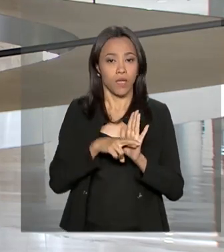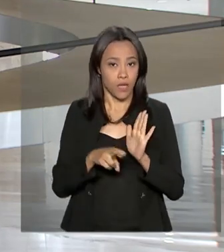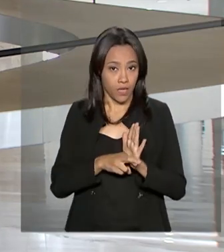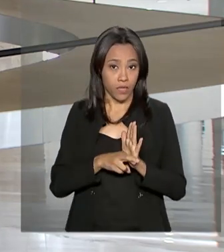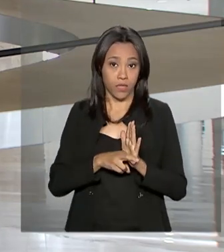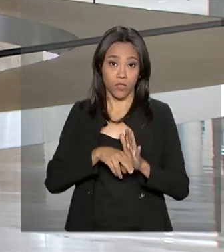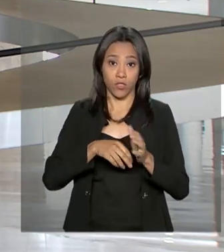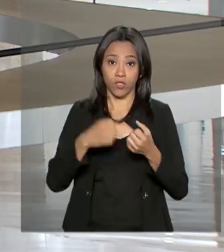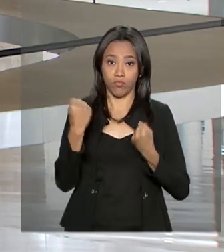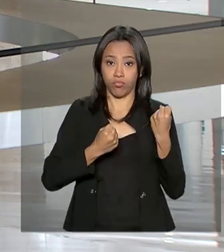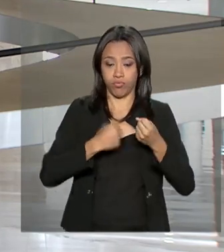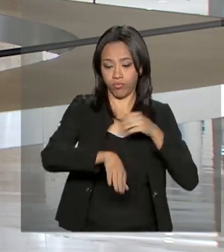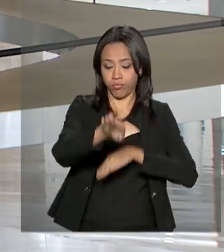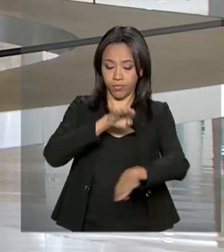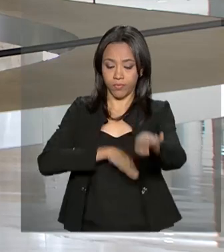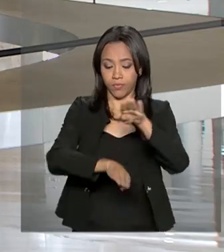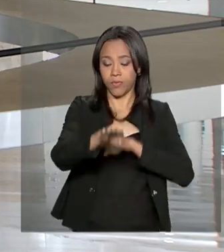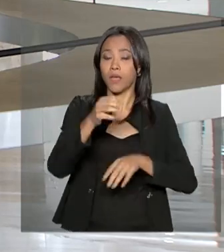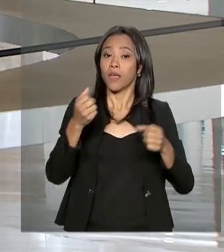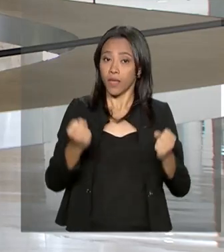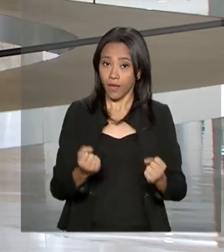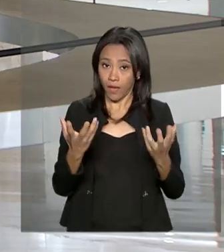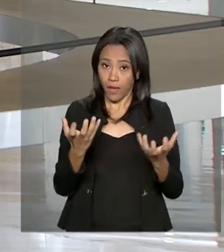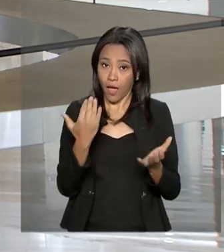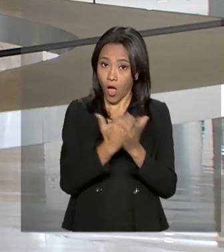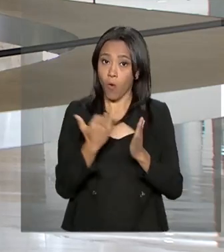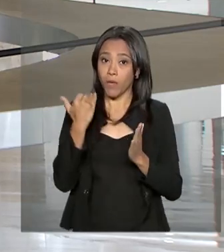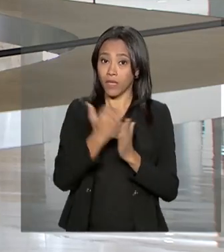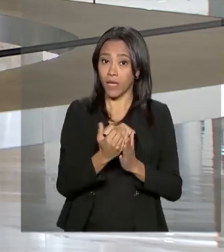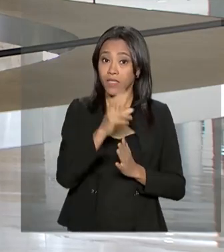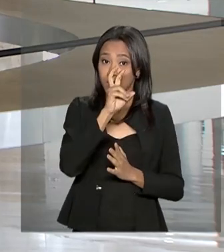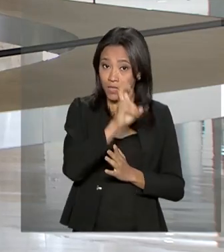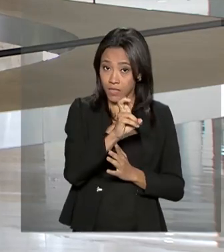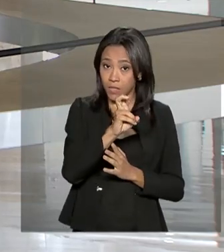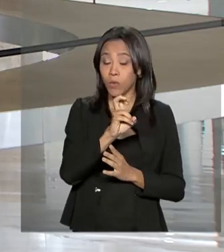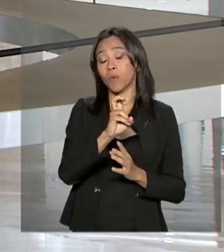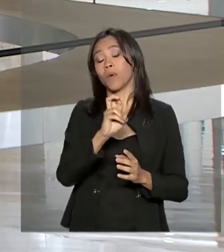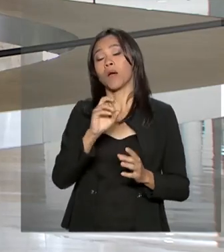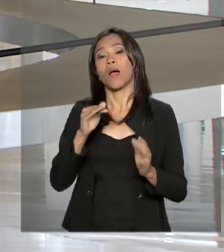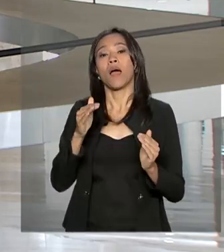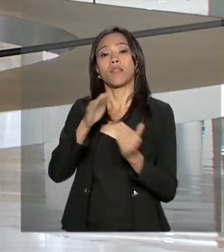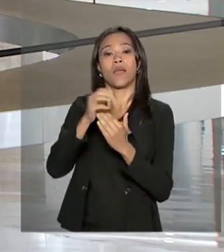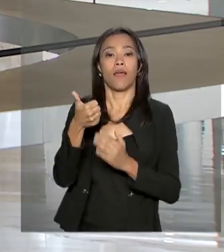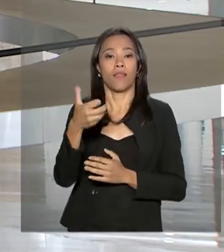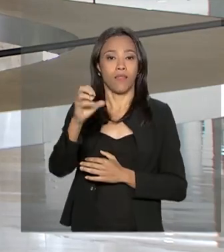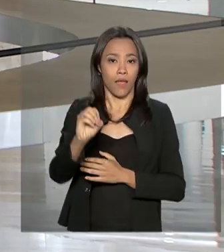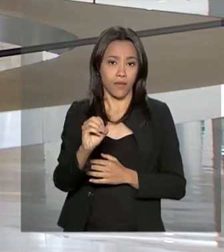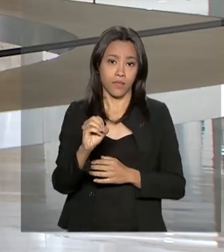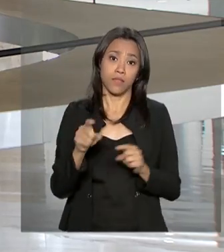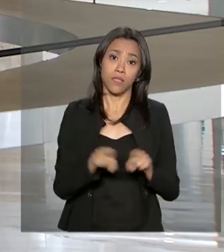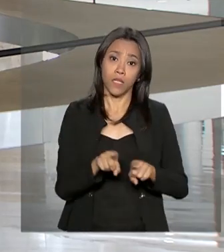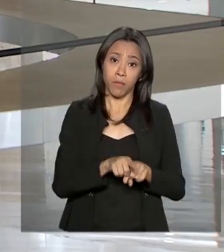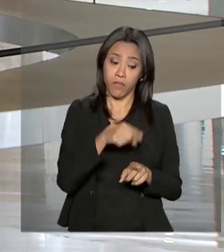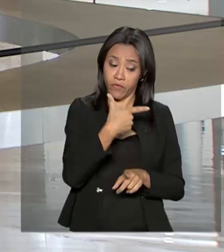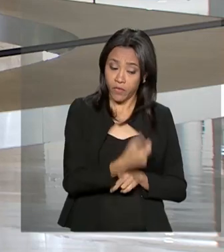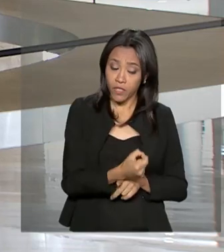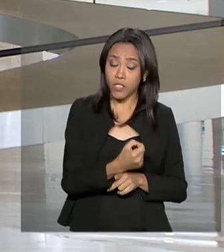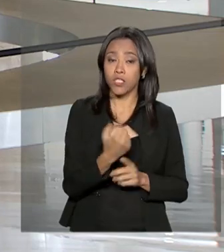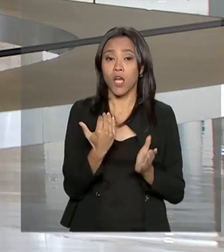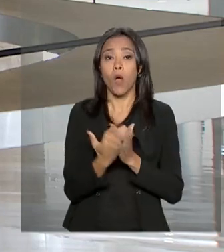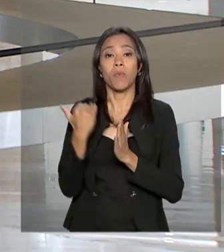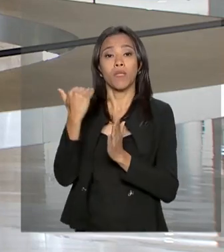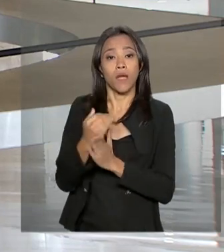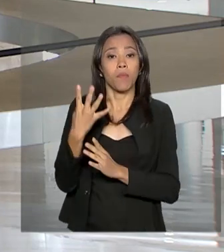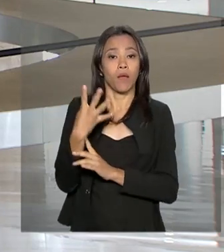quer aumentar a validade da carteira de motorista de 5 para 10 anos e passar de 20 para 40 pontos